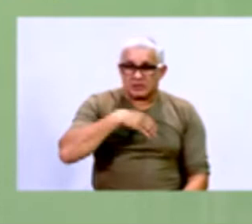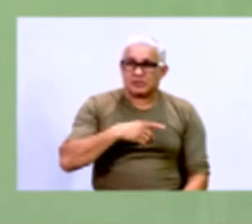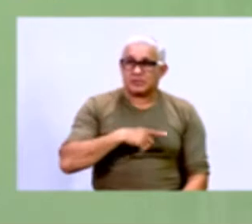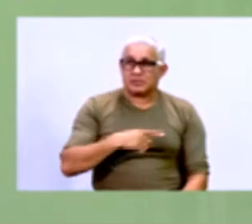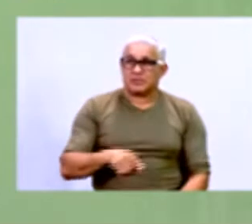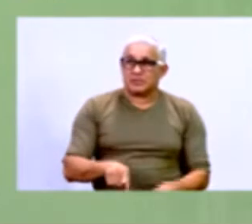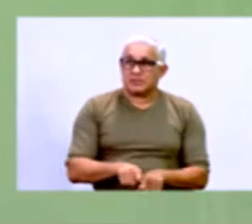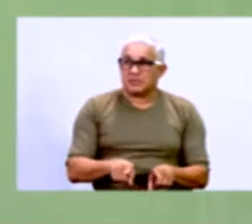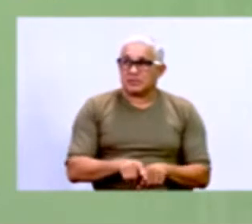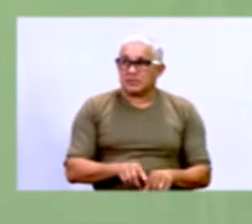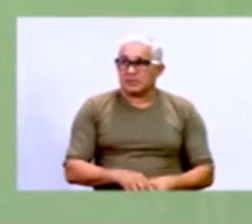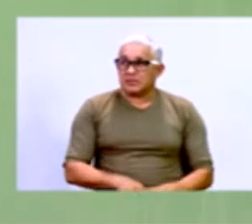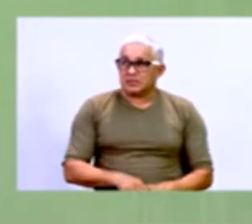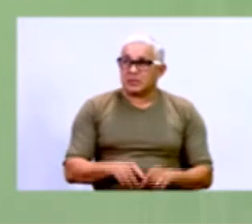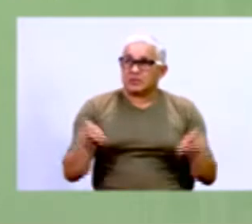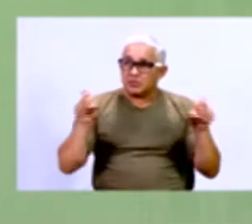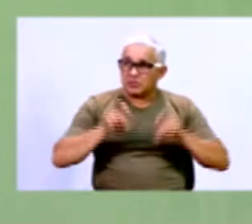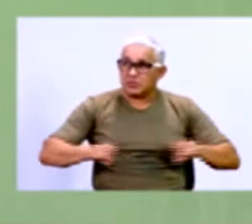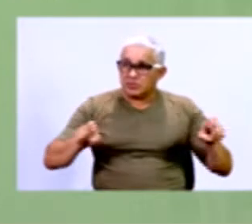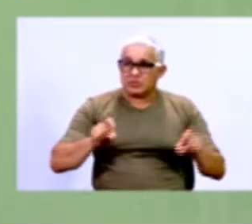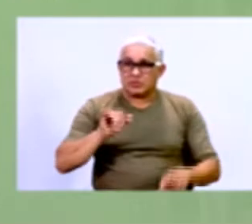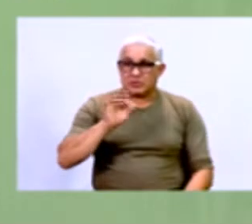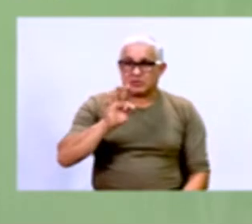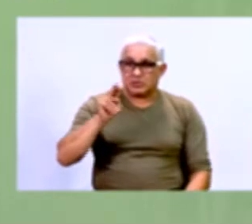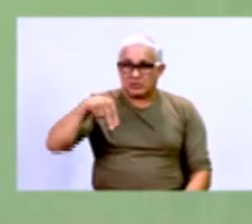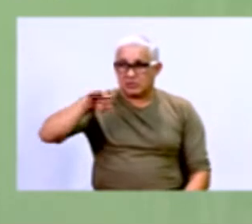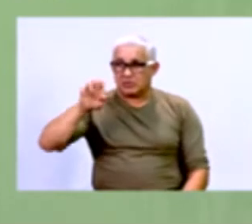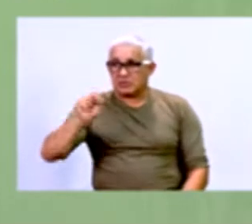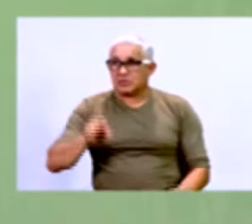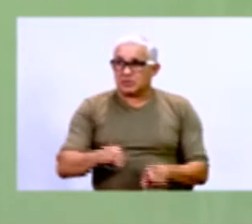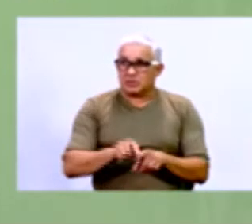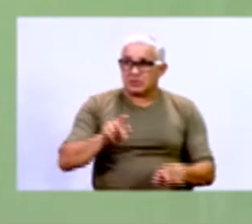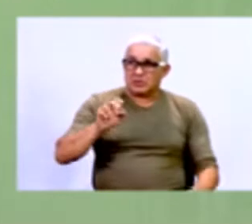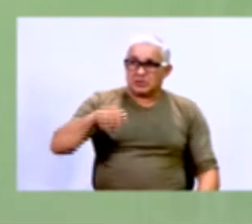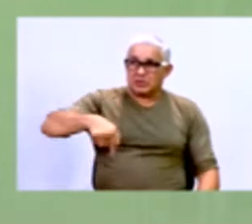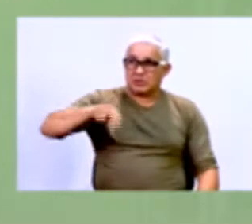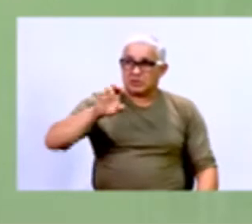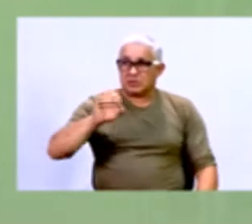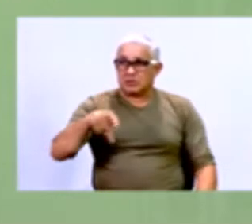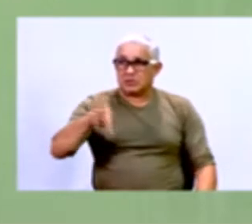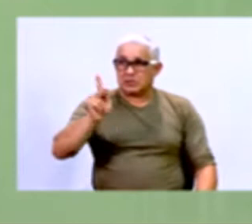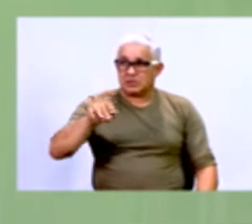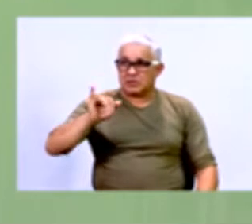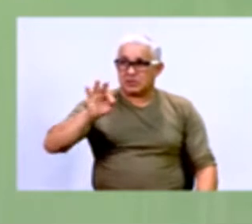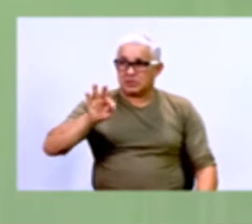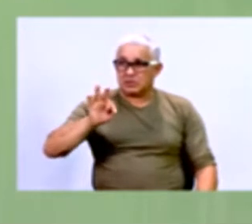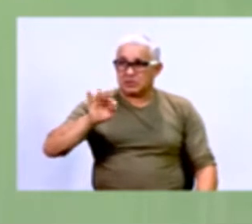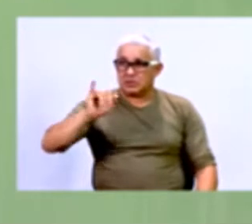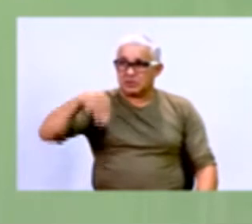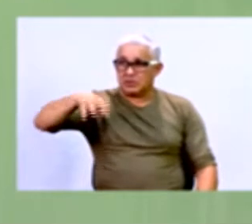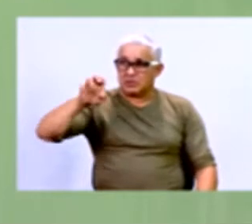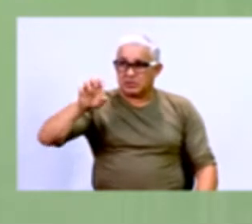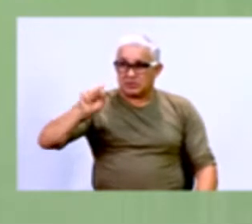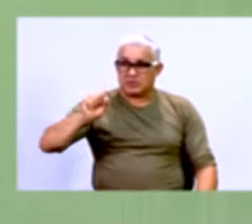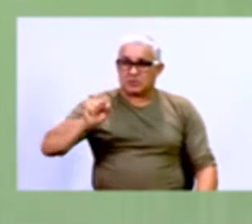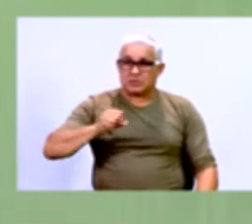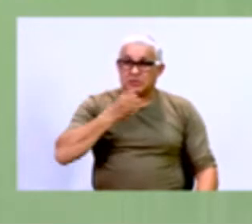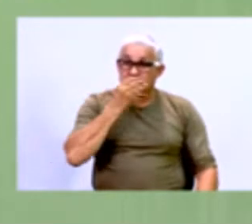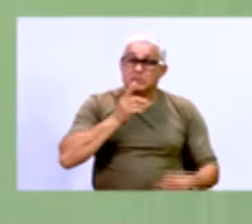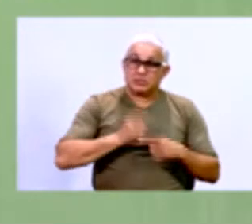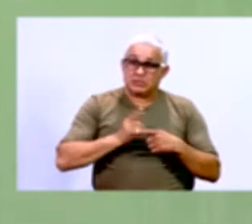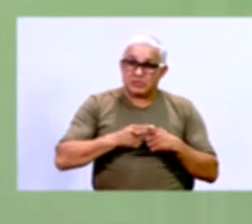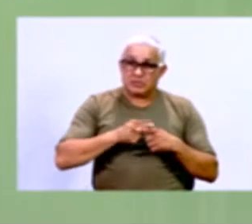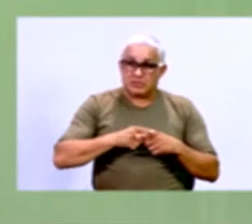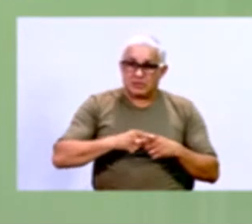de mídia para computador, como o iTunes e o QuickTimes. Vantagem: ele é superior ao MP3